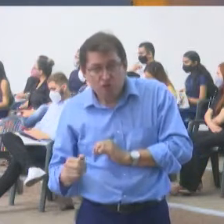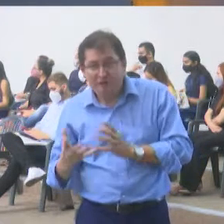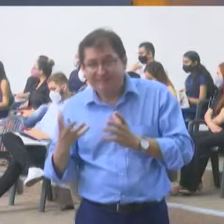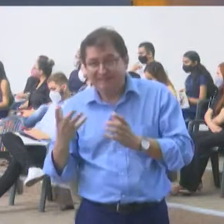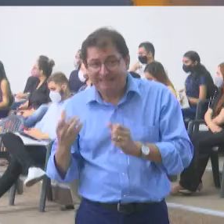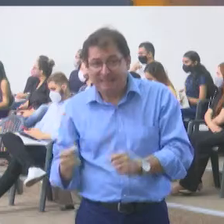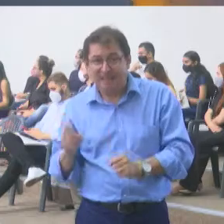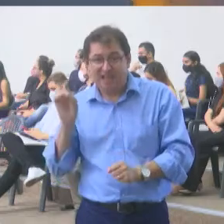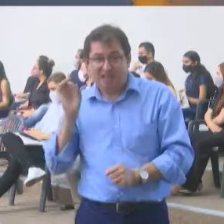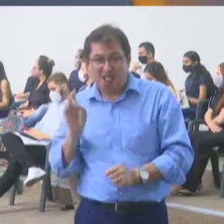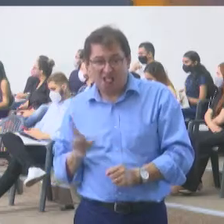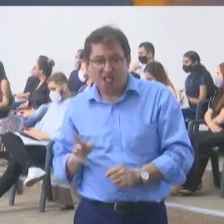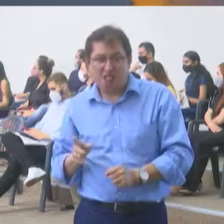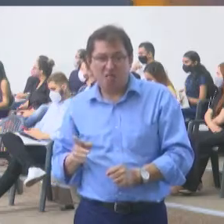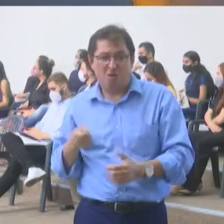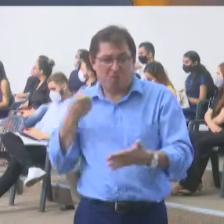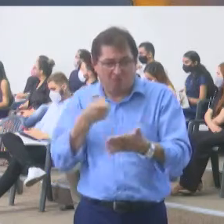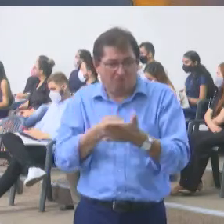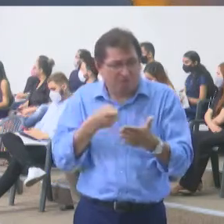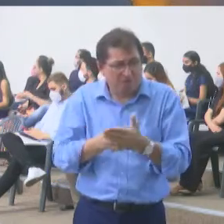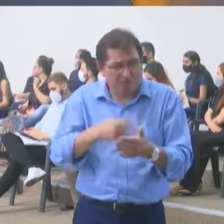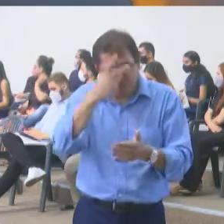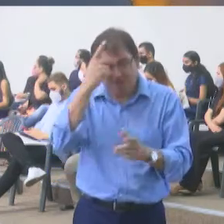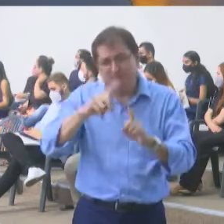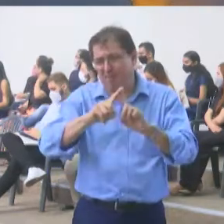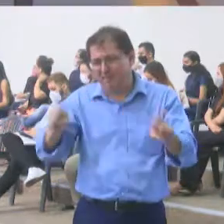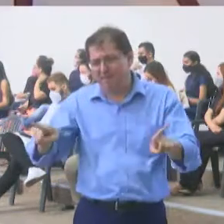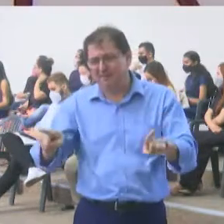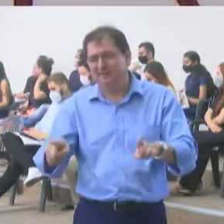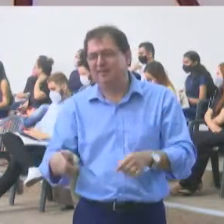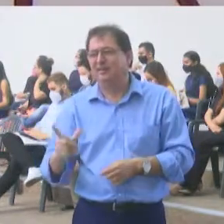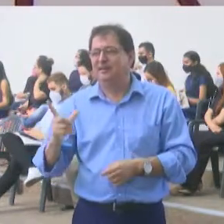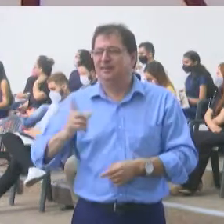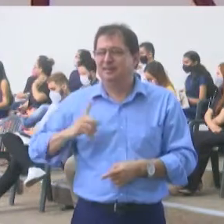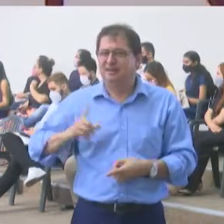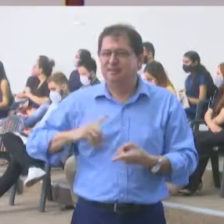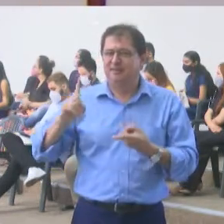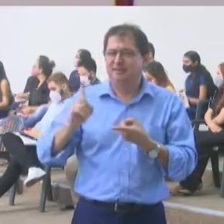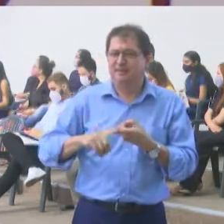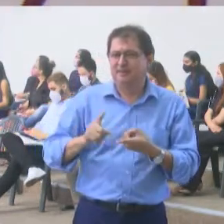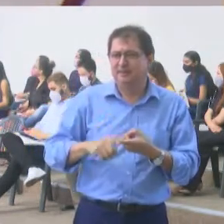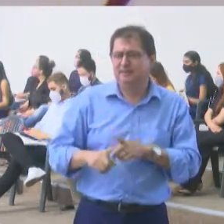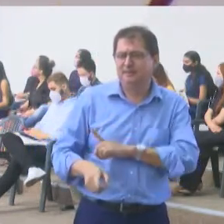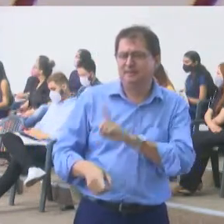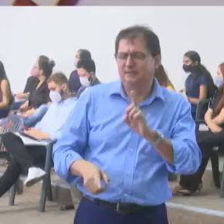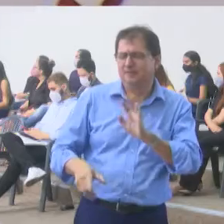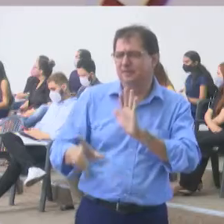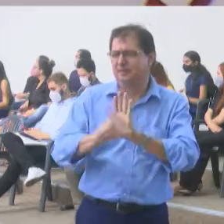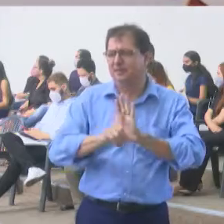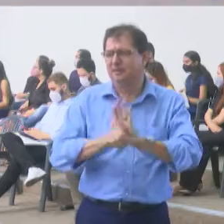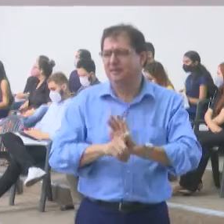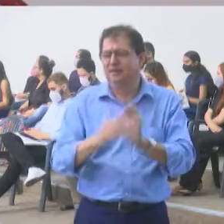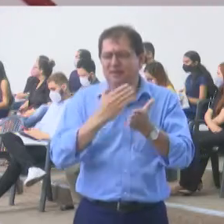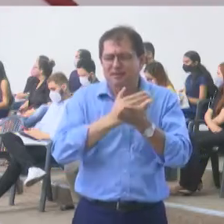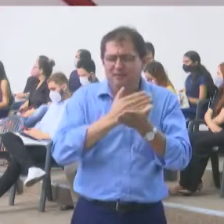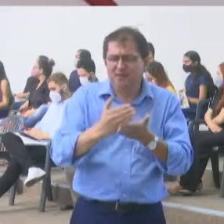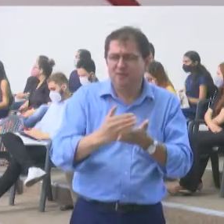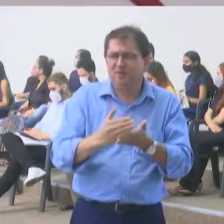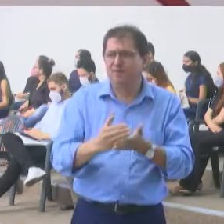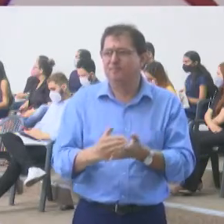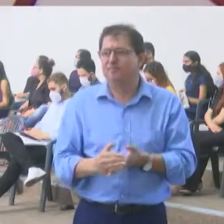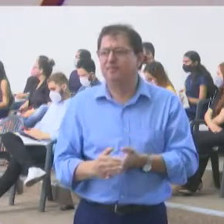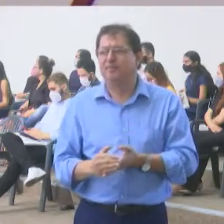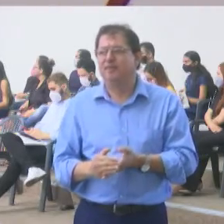sim as coisas. Igualzinho Gálatas e Efésios. Assim como a lei, ela existia só para focar o princípio, a tradição,